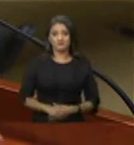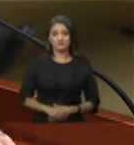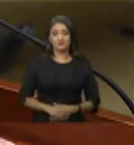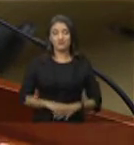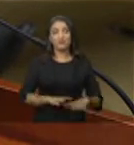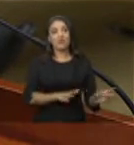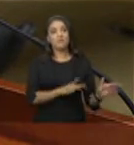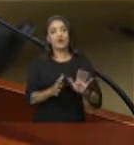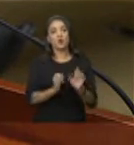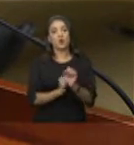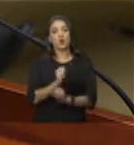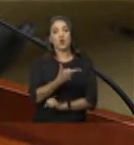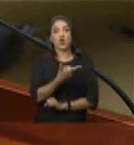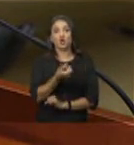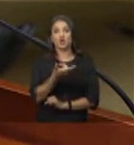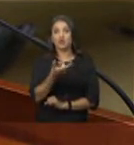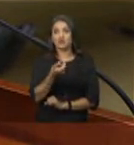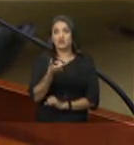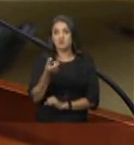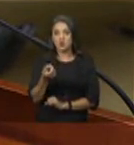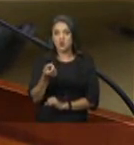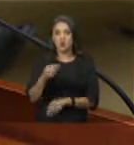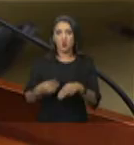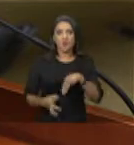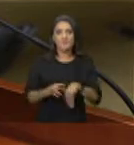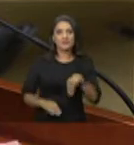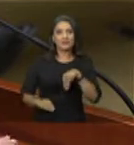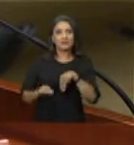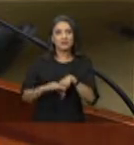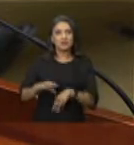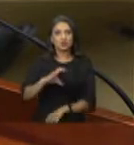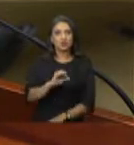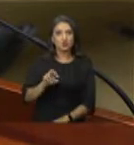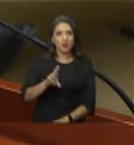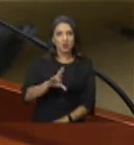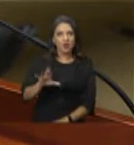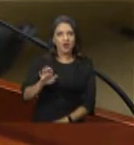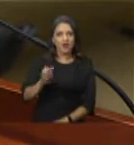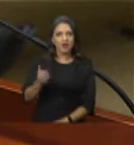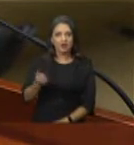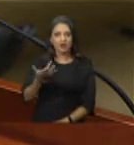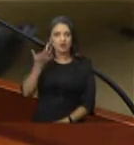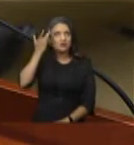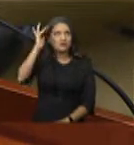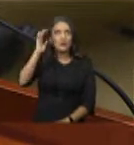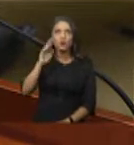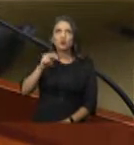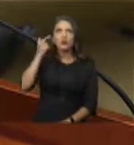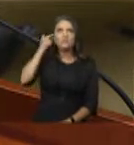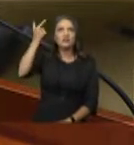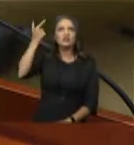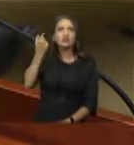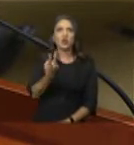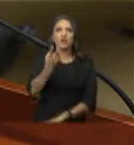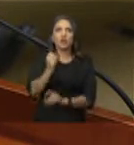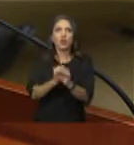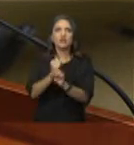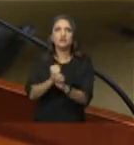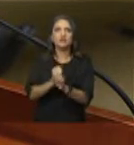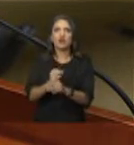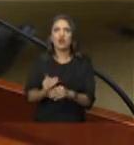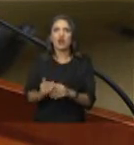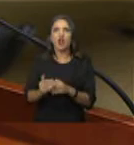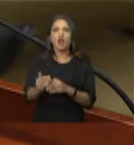na sua decisão Ministro Correia não poderia adivinhar que apenas dois anos e meio depois